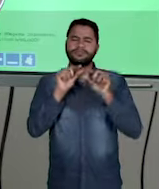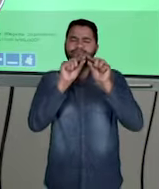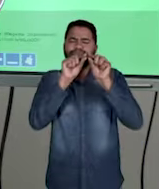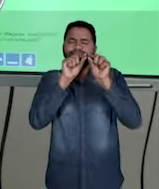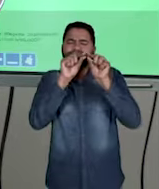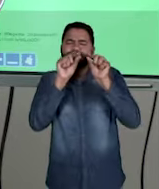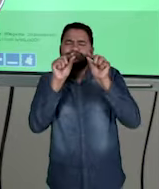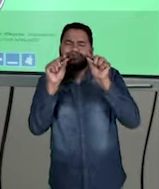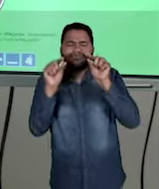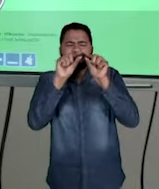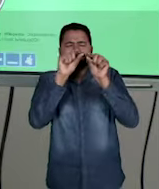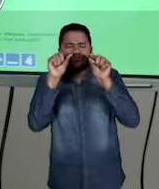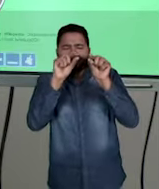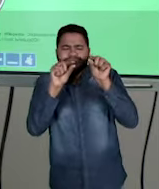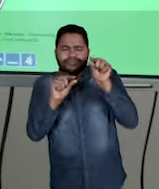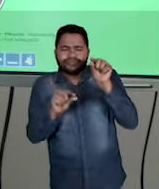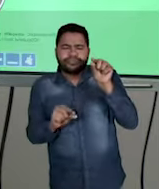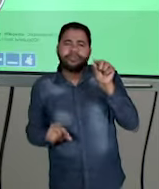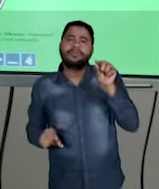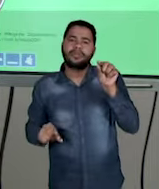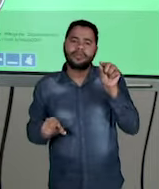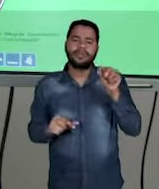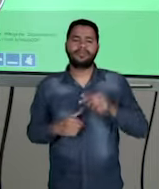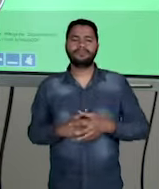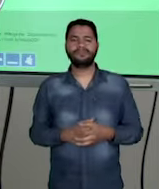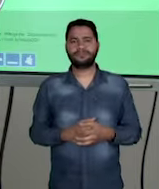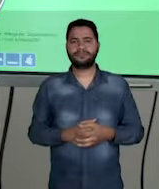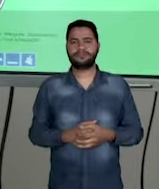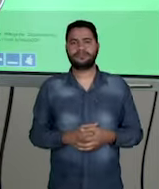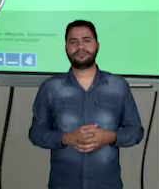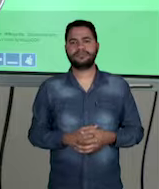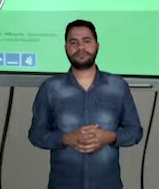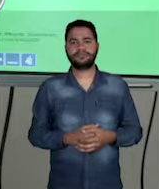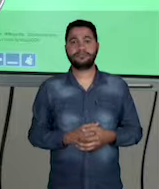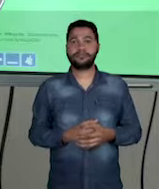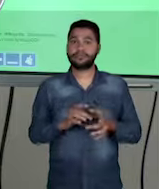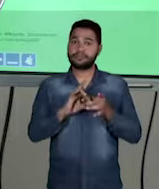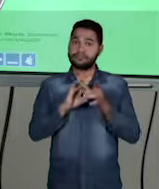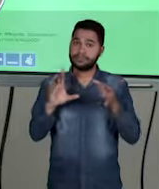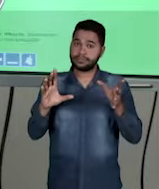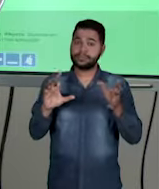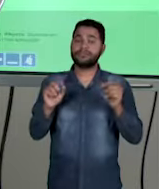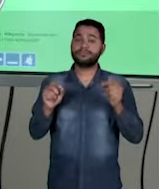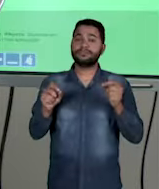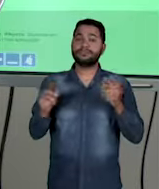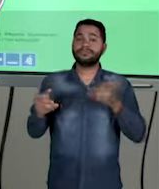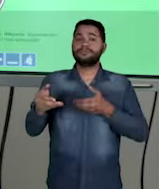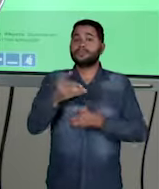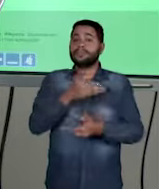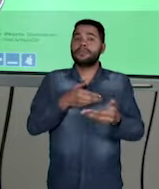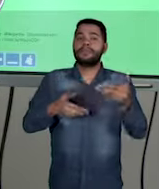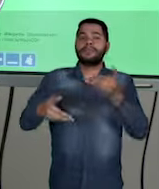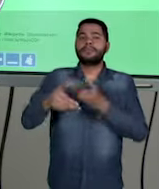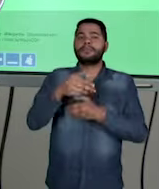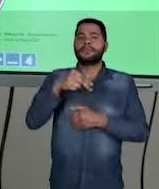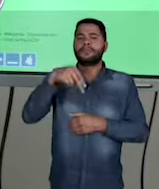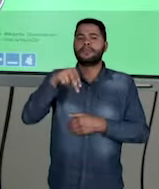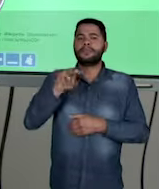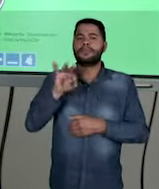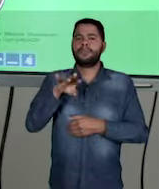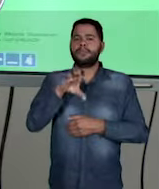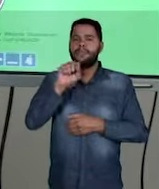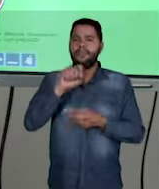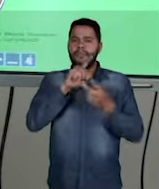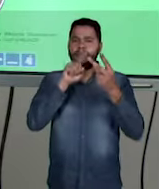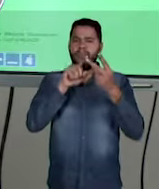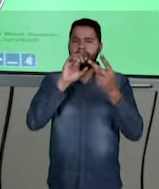fininhos, são estruturas, vasos sanguíneos bem pequenos, bem finos, que permite a troca de nutrientes e